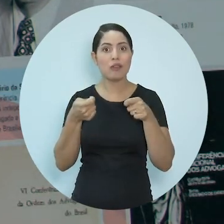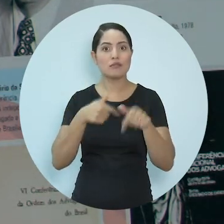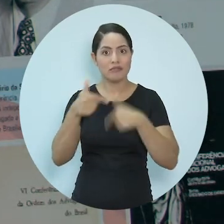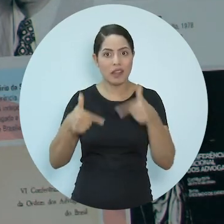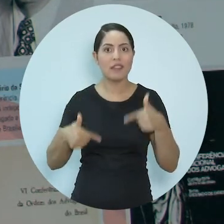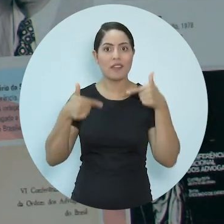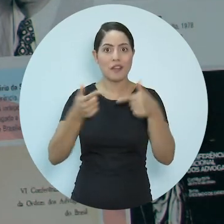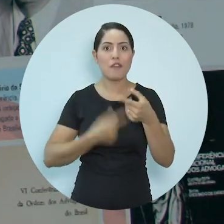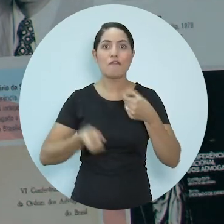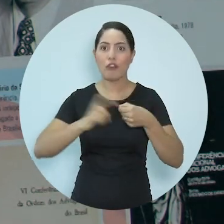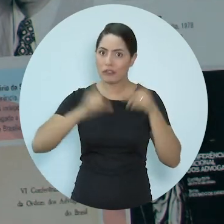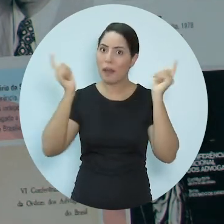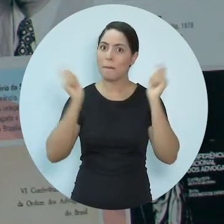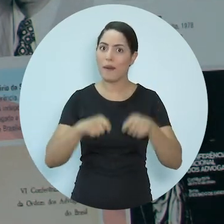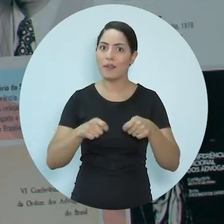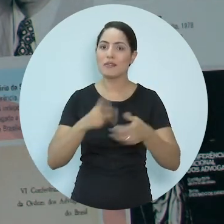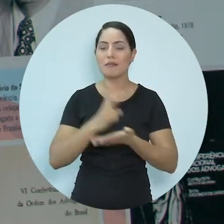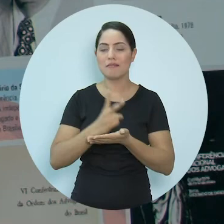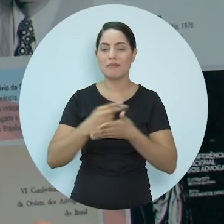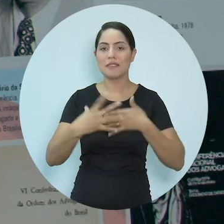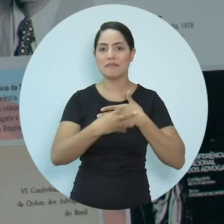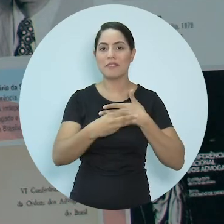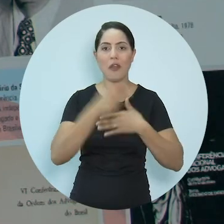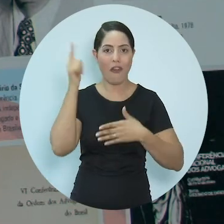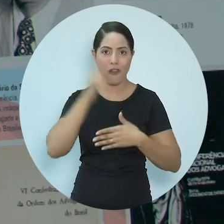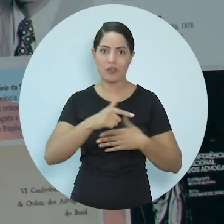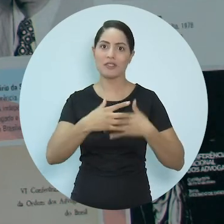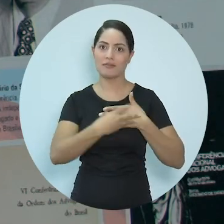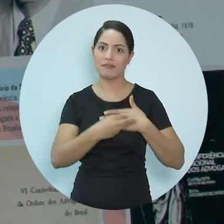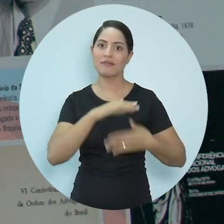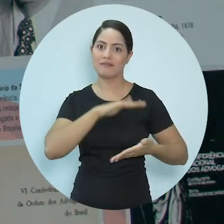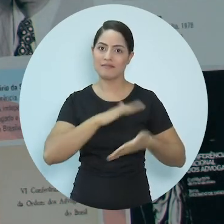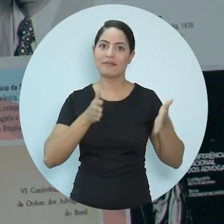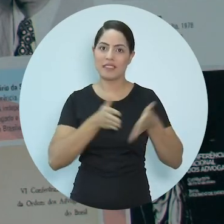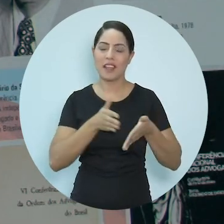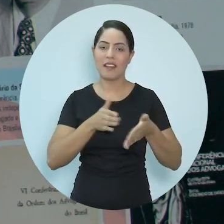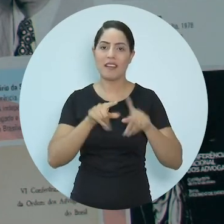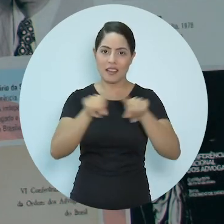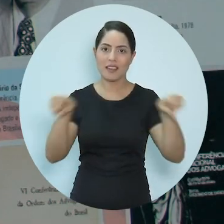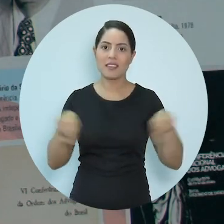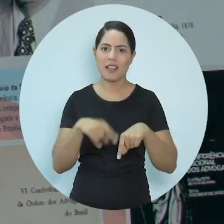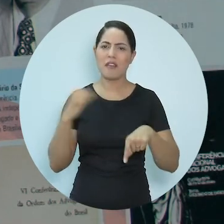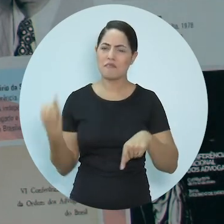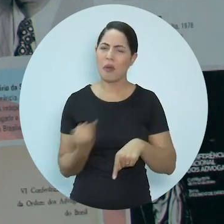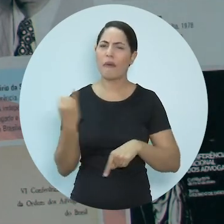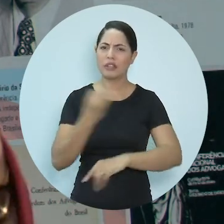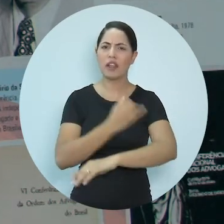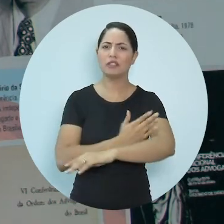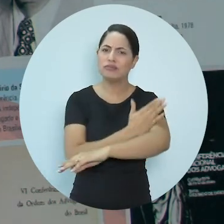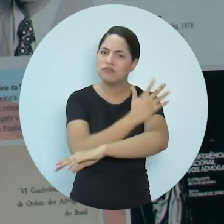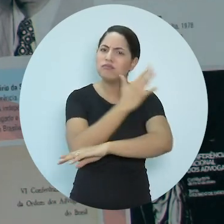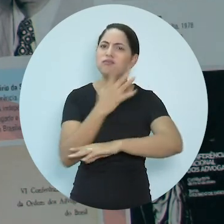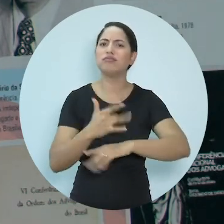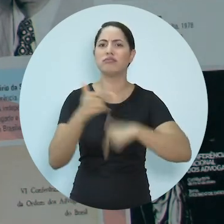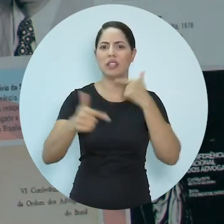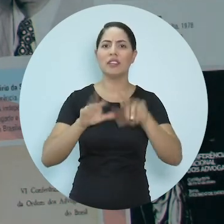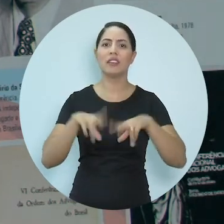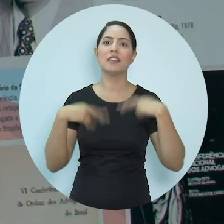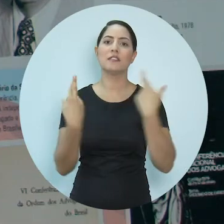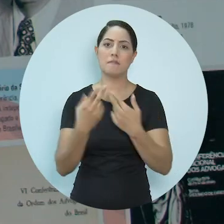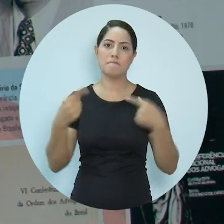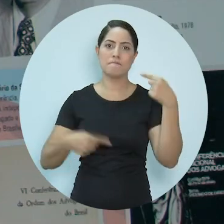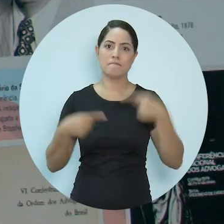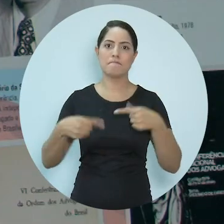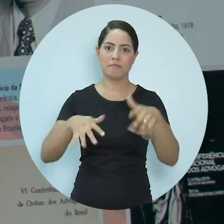aos trabalhos no Conselho Federal, mesmo ainda estando amamentando. A sala foi fundamental para que eu pudesse passar o dia dia todo na sessão